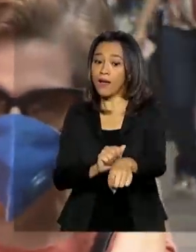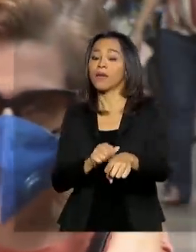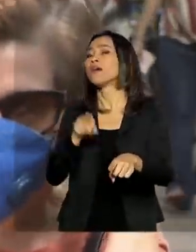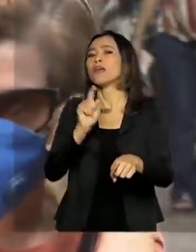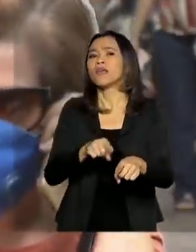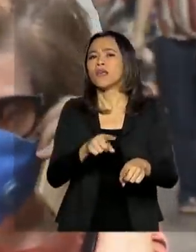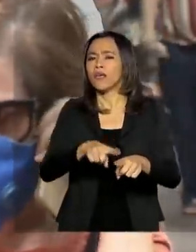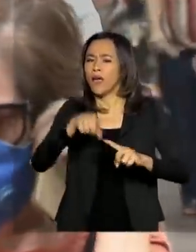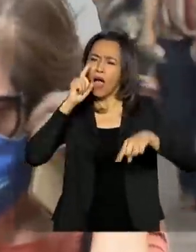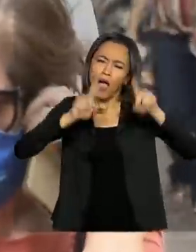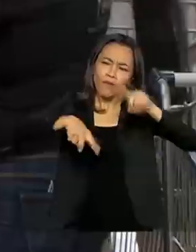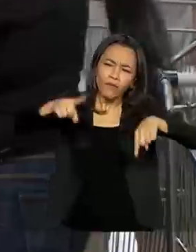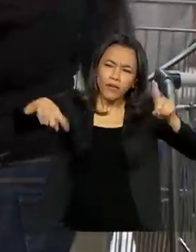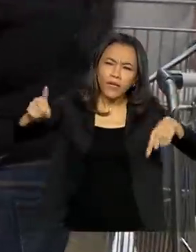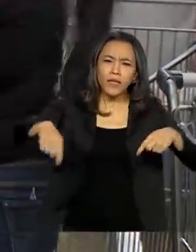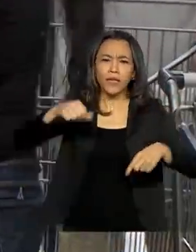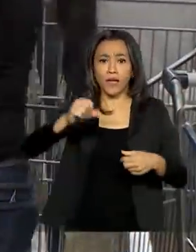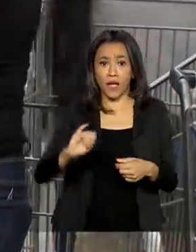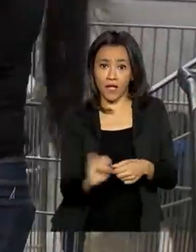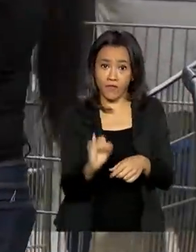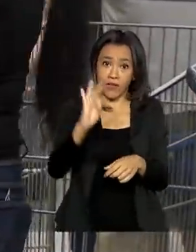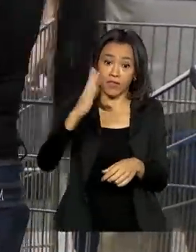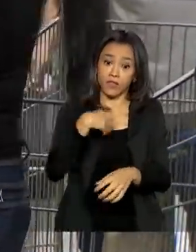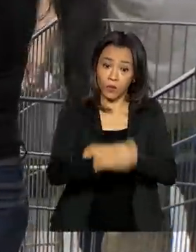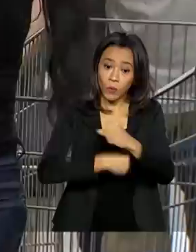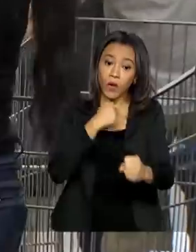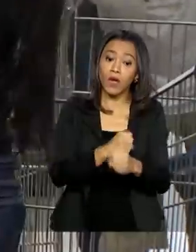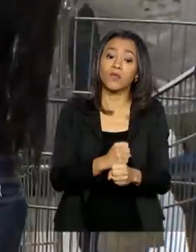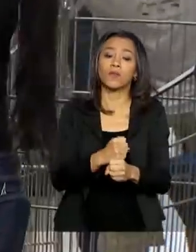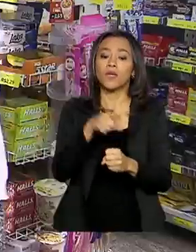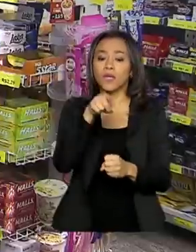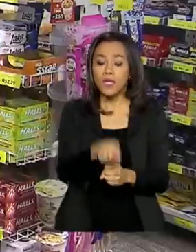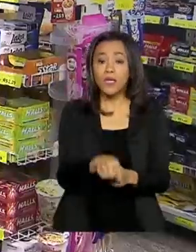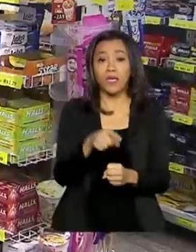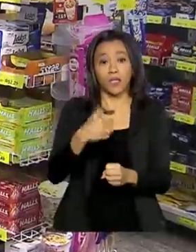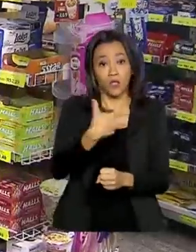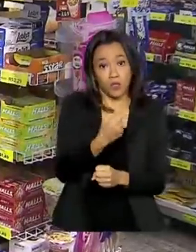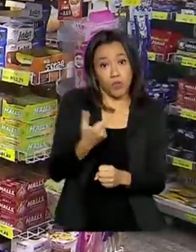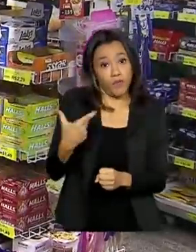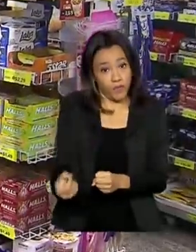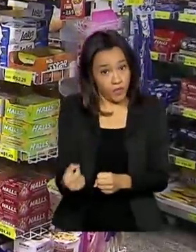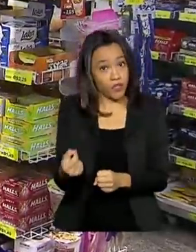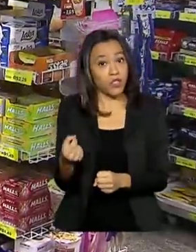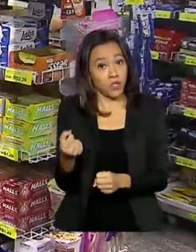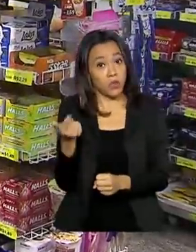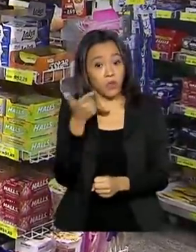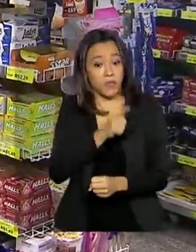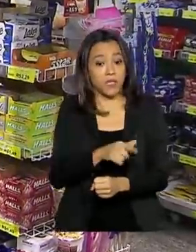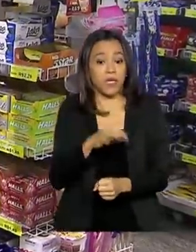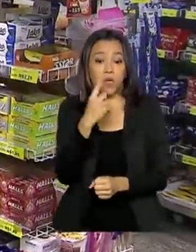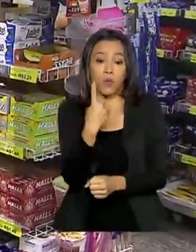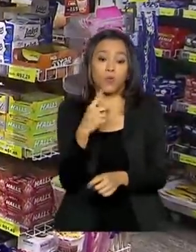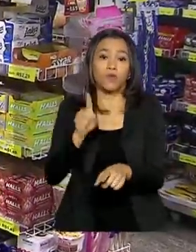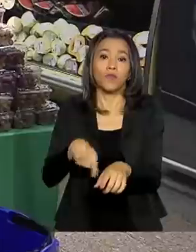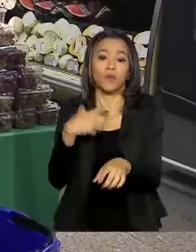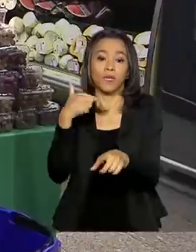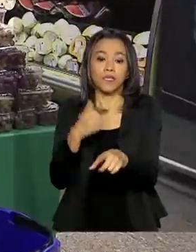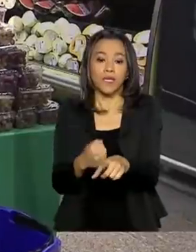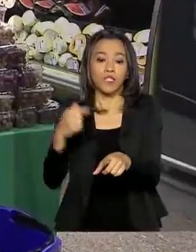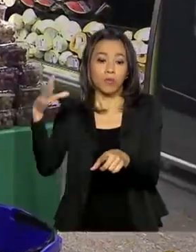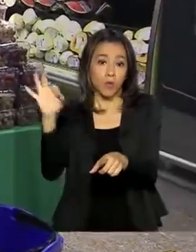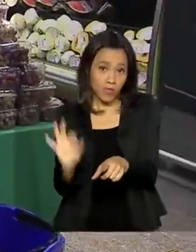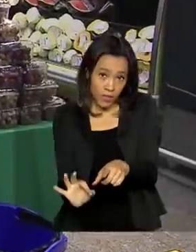inflação do ano, a previsão do governo é de que feche o ano de 2020 em 1,7%.